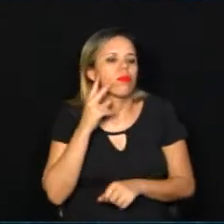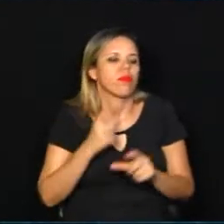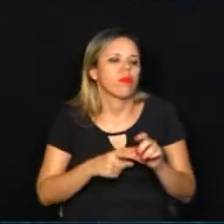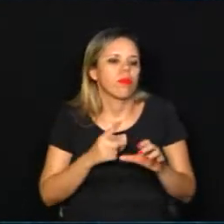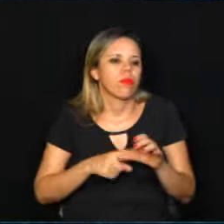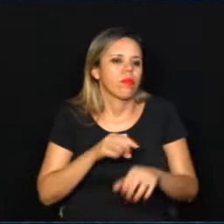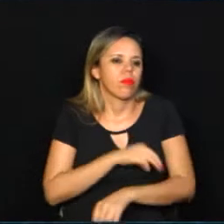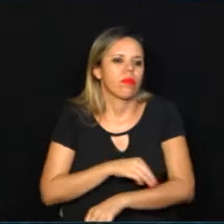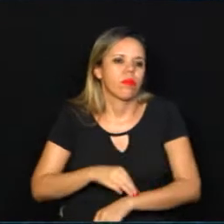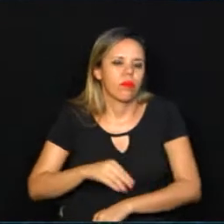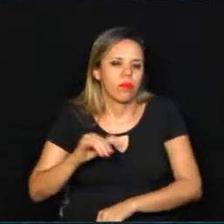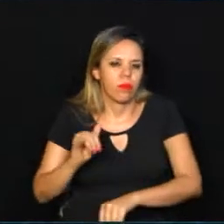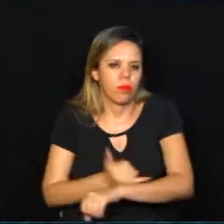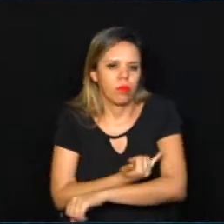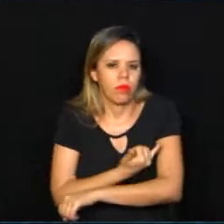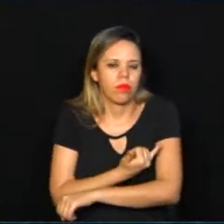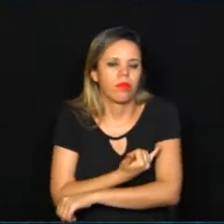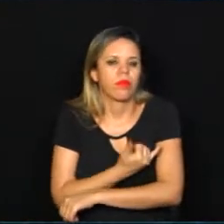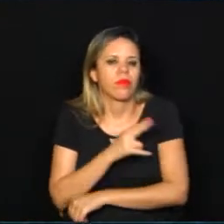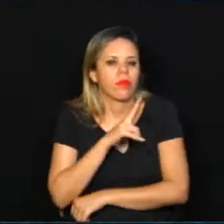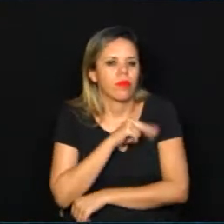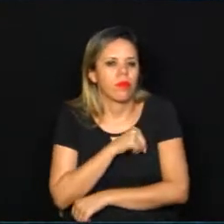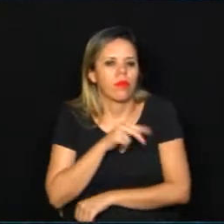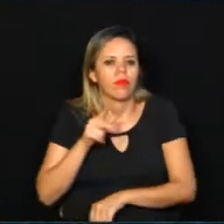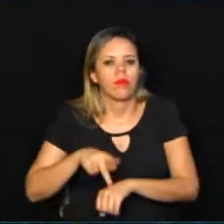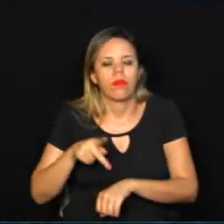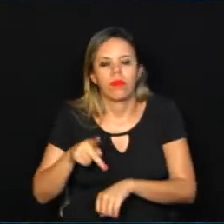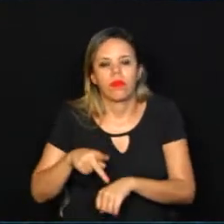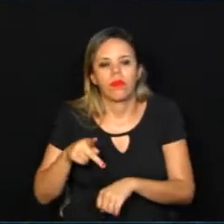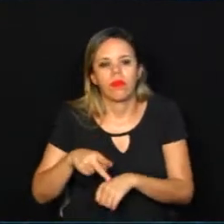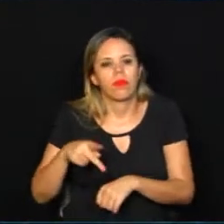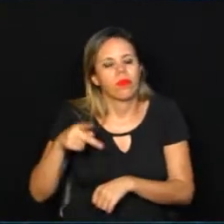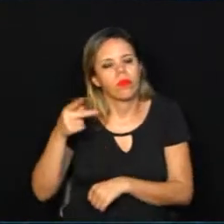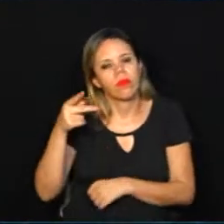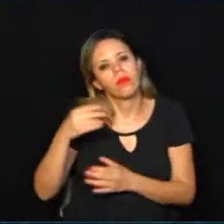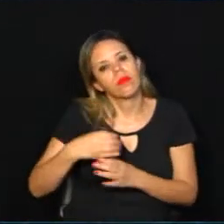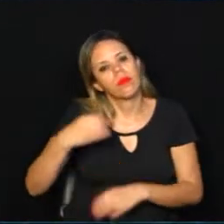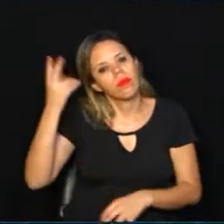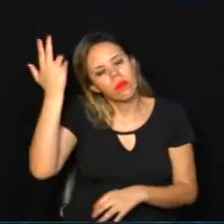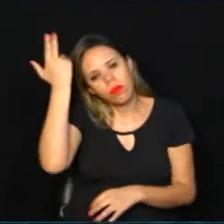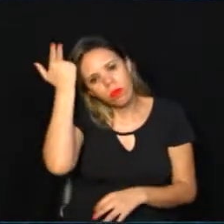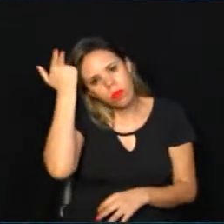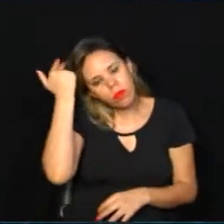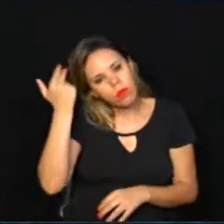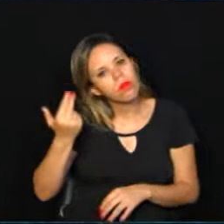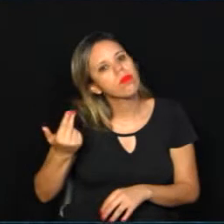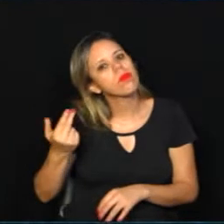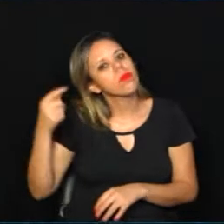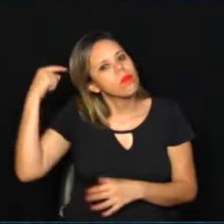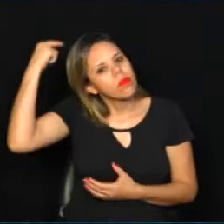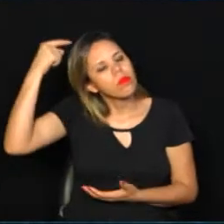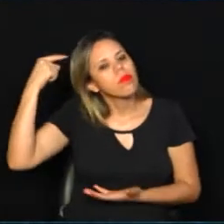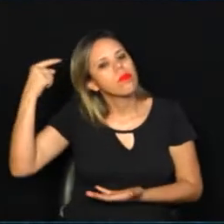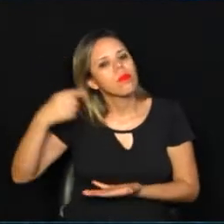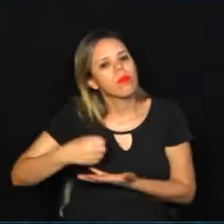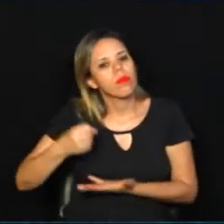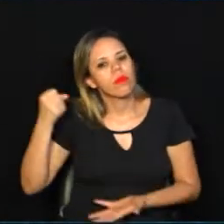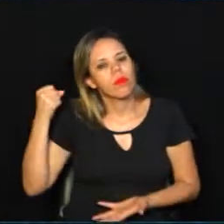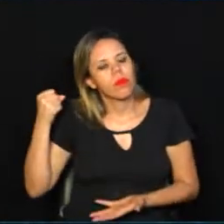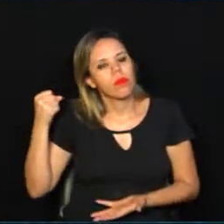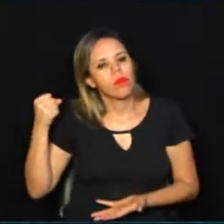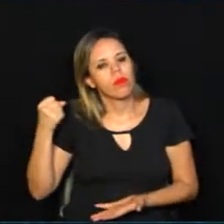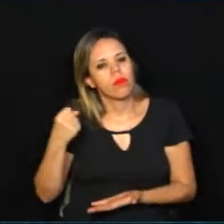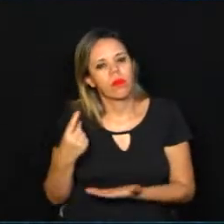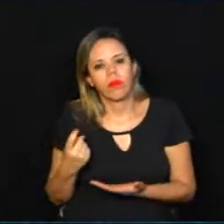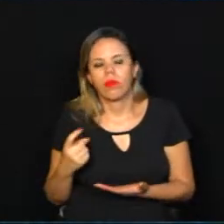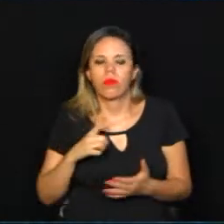Montemor, Jaguariúna, Arthur Nogueira, Pedreira, Engenheiro Coelho, Santo Antônio de Posse e as únicas cidades que